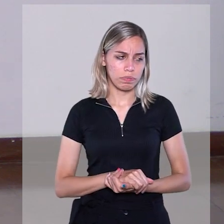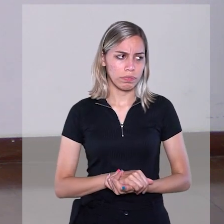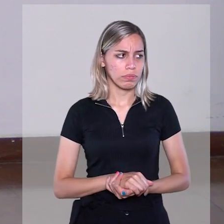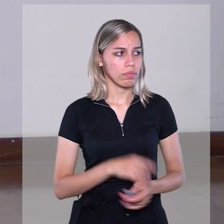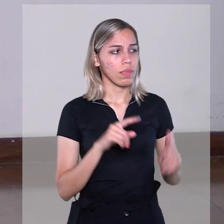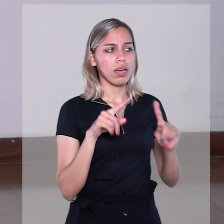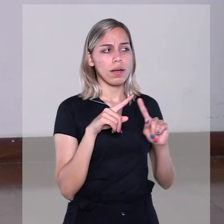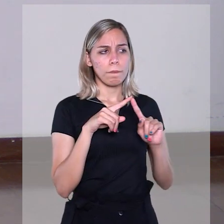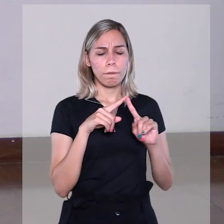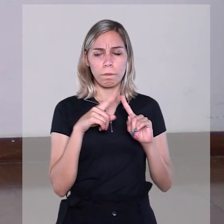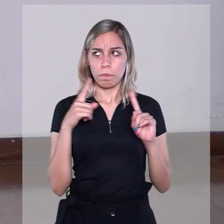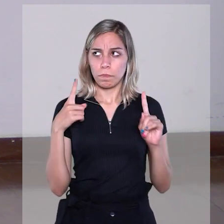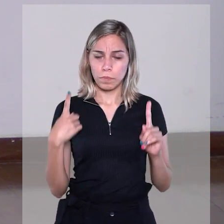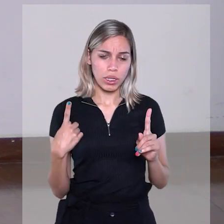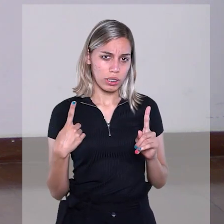Mas,